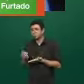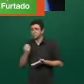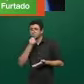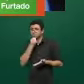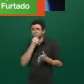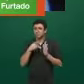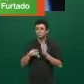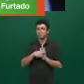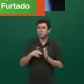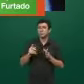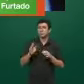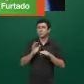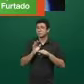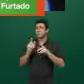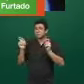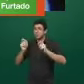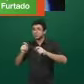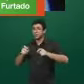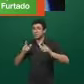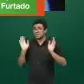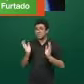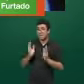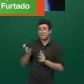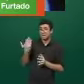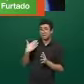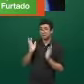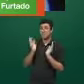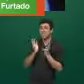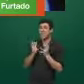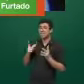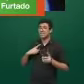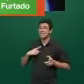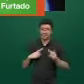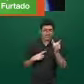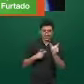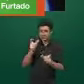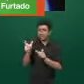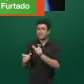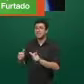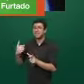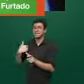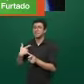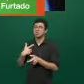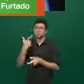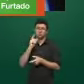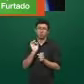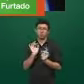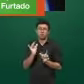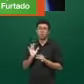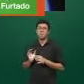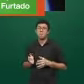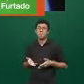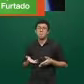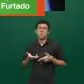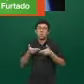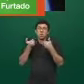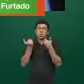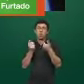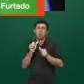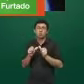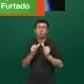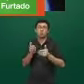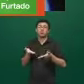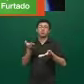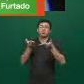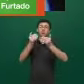estruturada, eles só aceleraram ainda mais e ajudou a aliviar um pouquinho as angústias de orçamento. Inclusive, é um programa